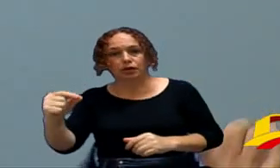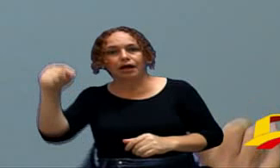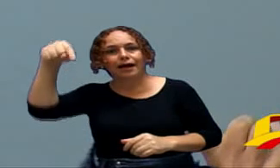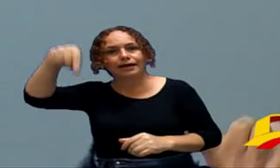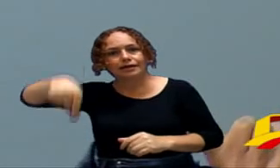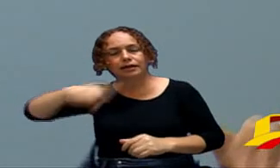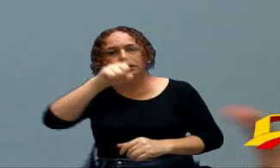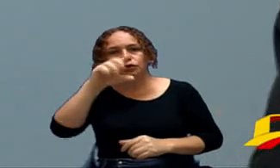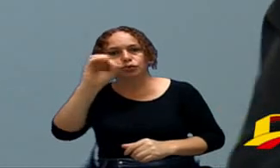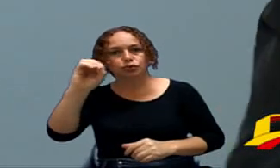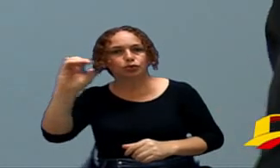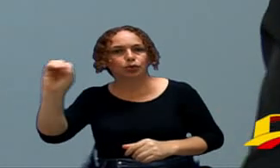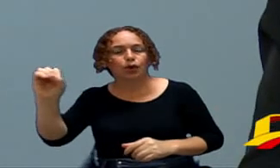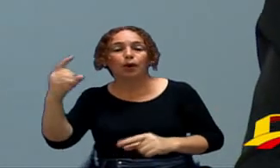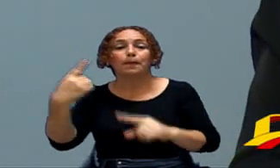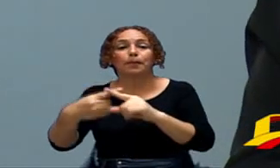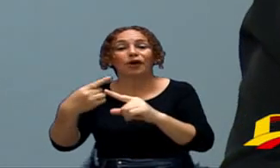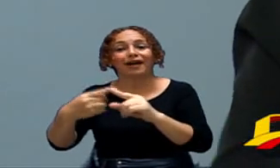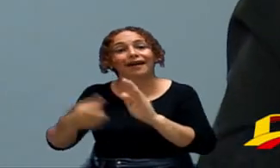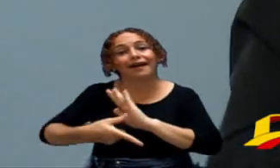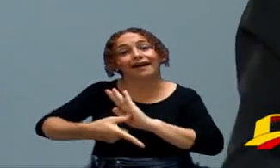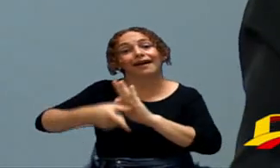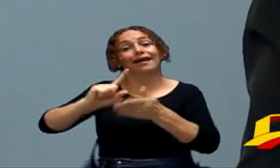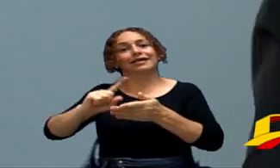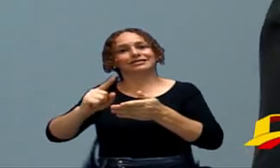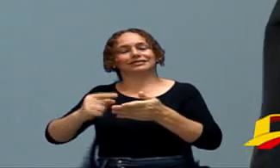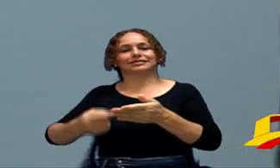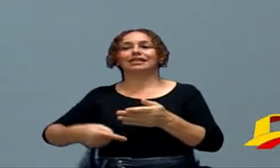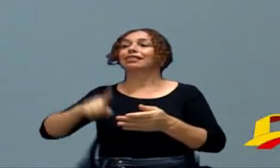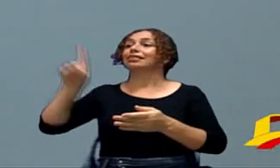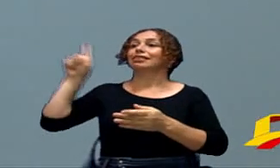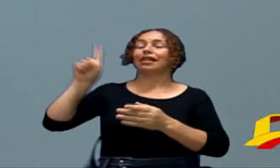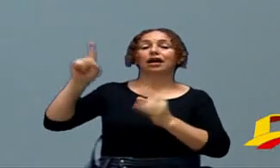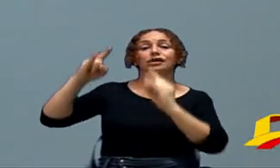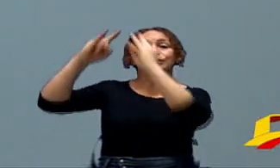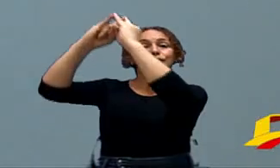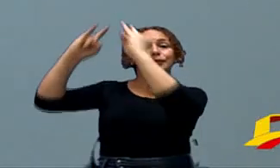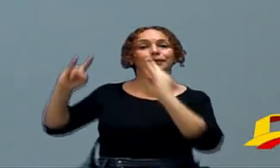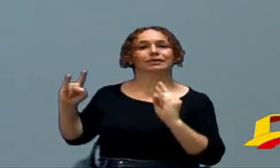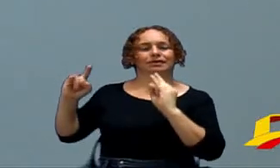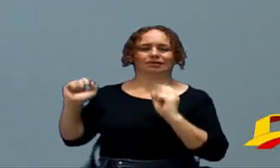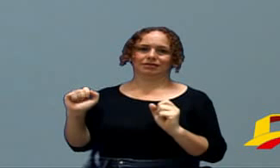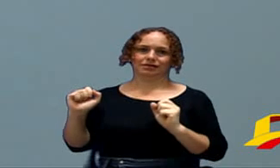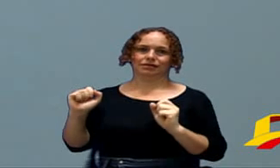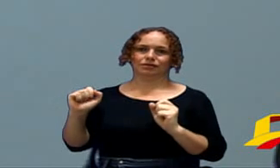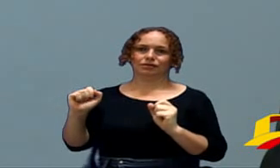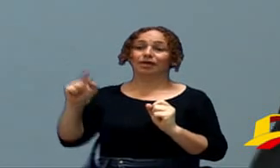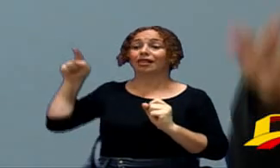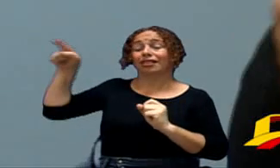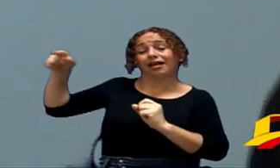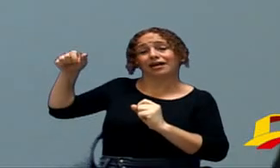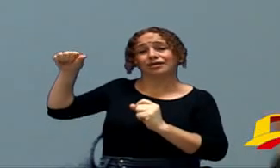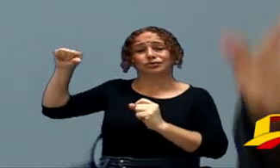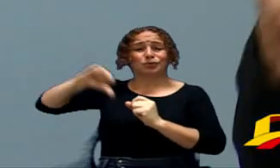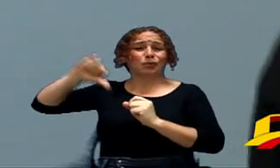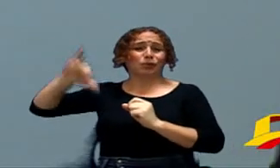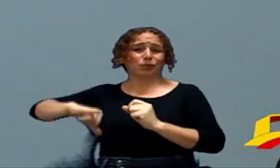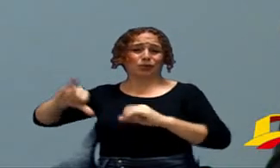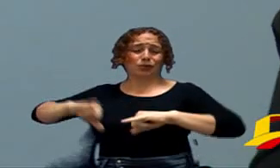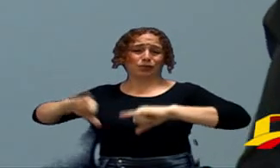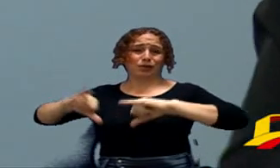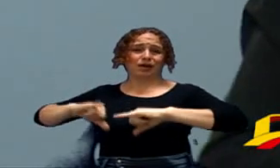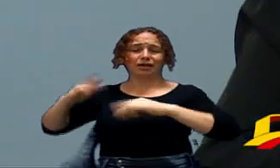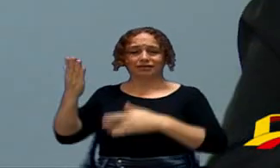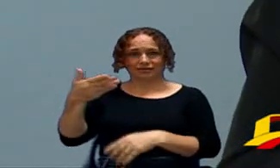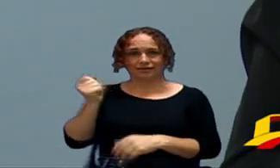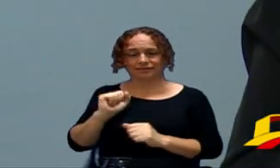importante dizer, porque o que nós queremos é que haja um respeito com a natureza. Acho que nós já estamos partindo,